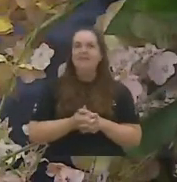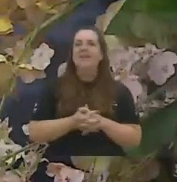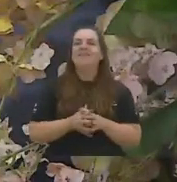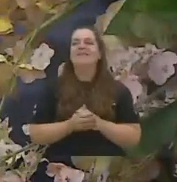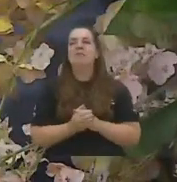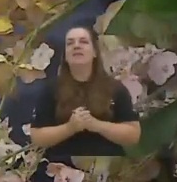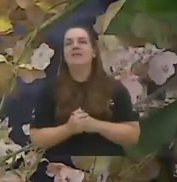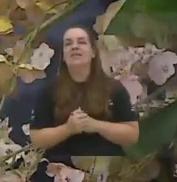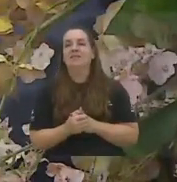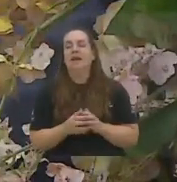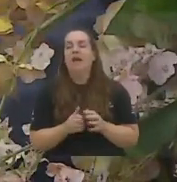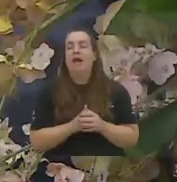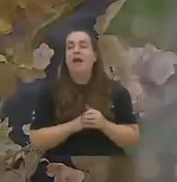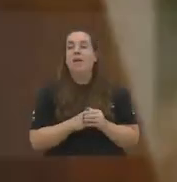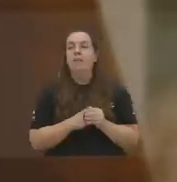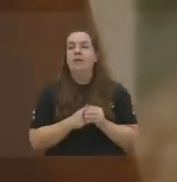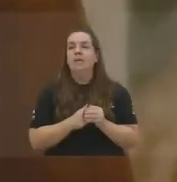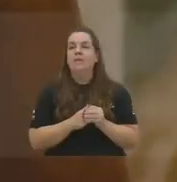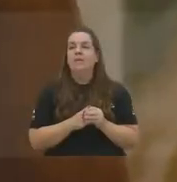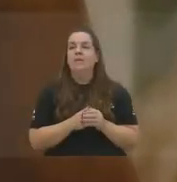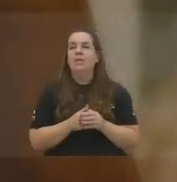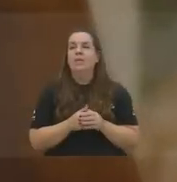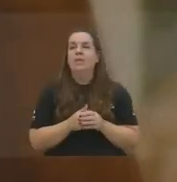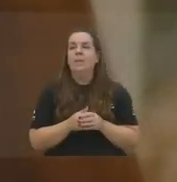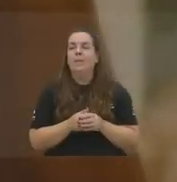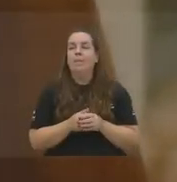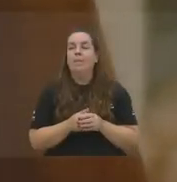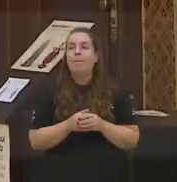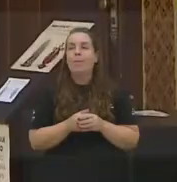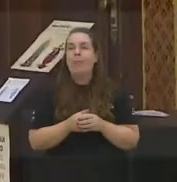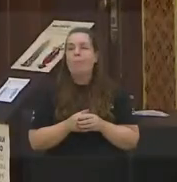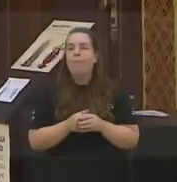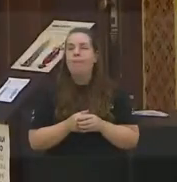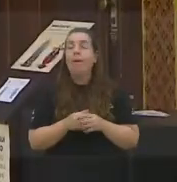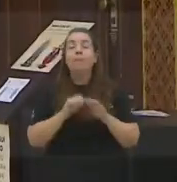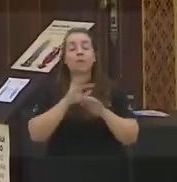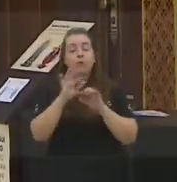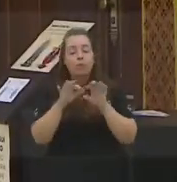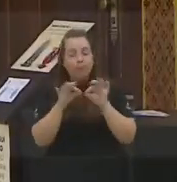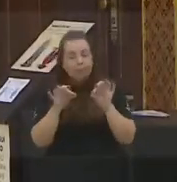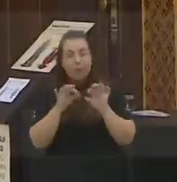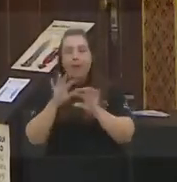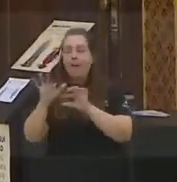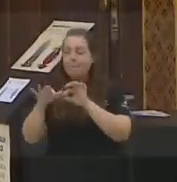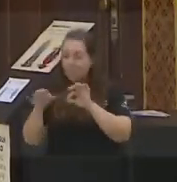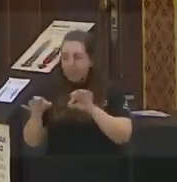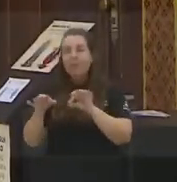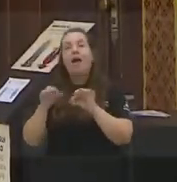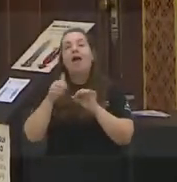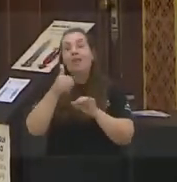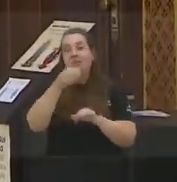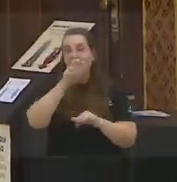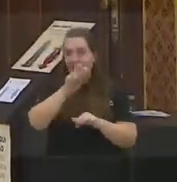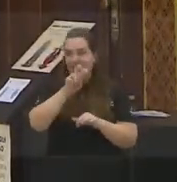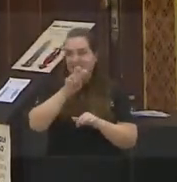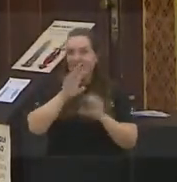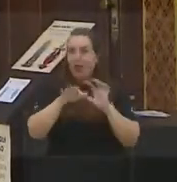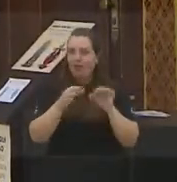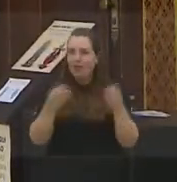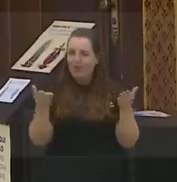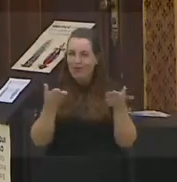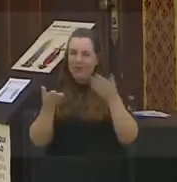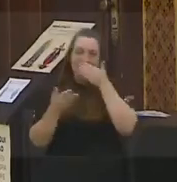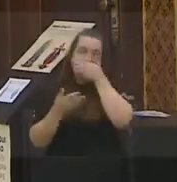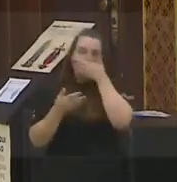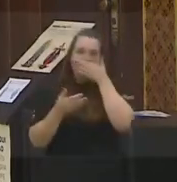da nossa morte. Amém. Estamos aqui a fazer mais um lacinho, mais um nozinho no cordão